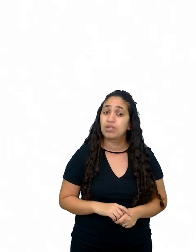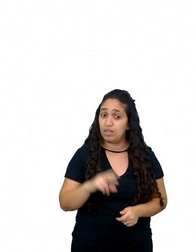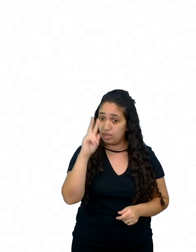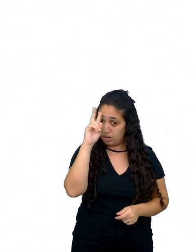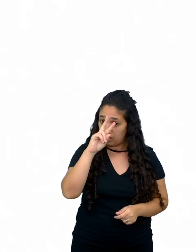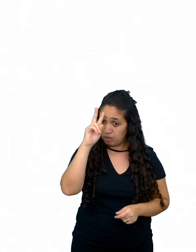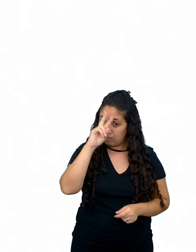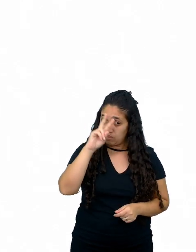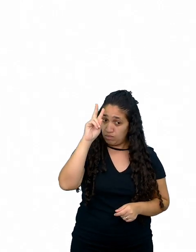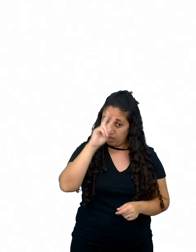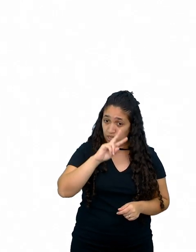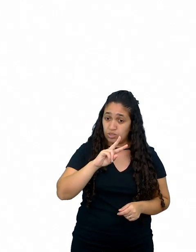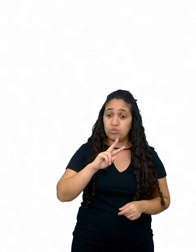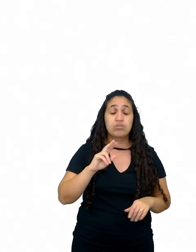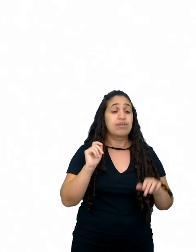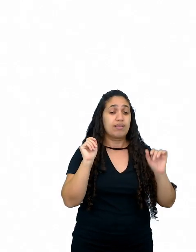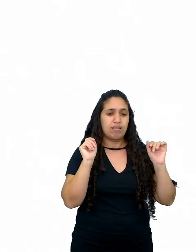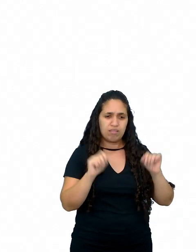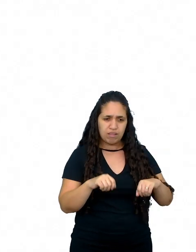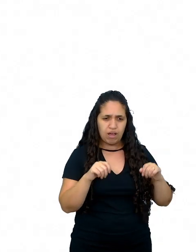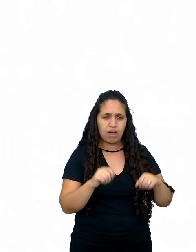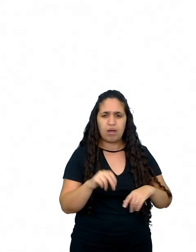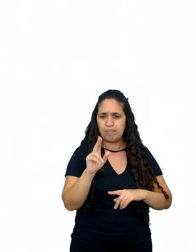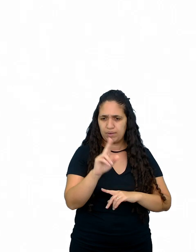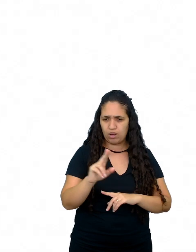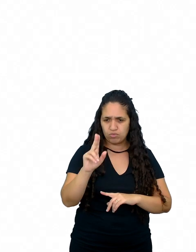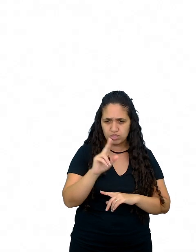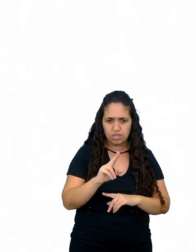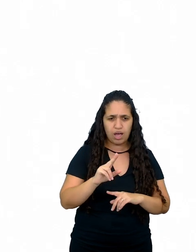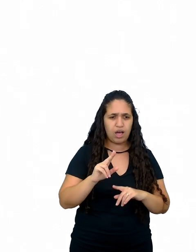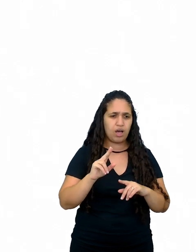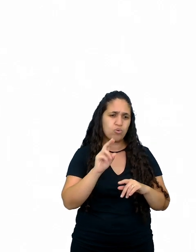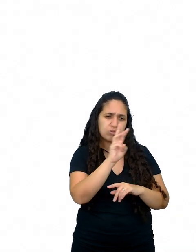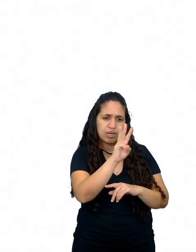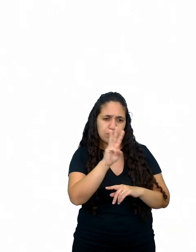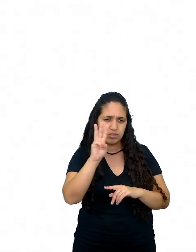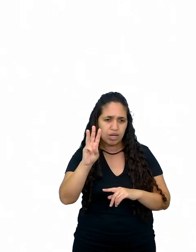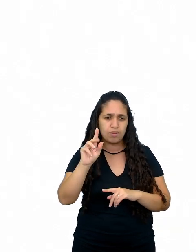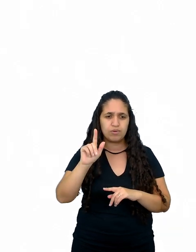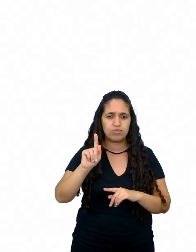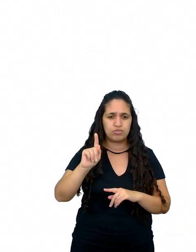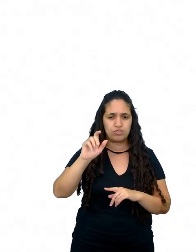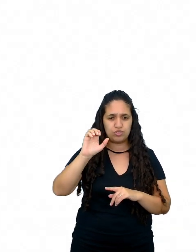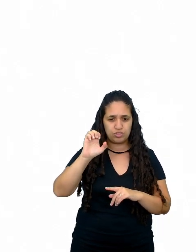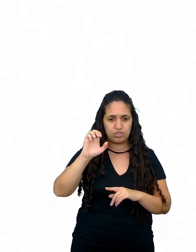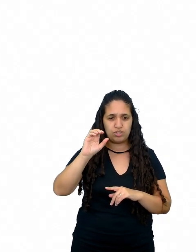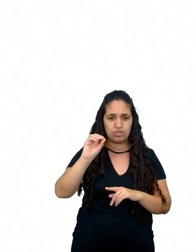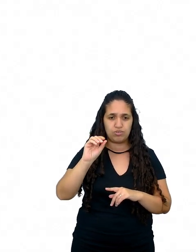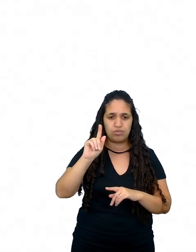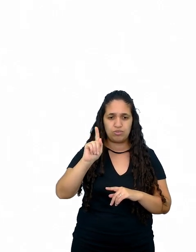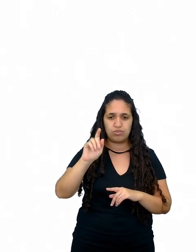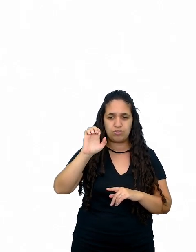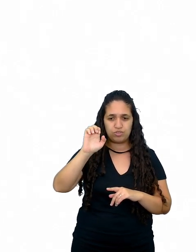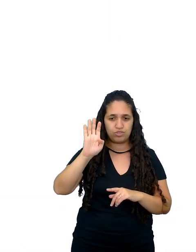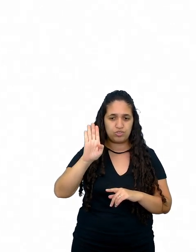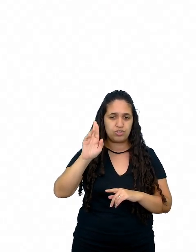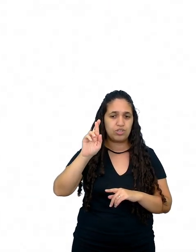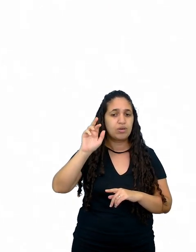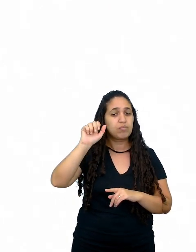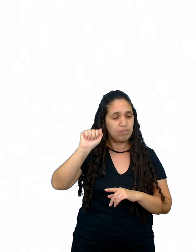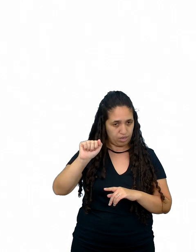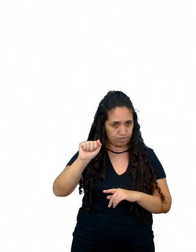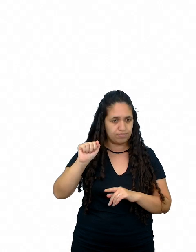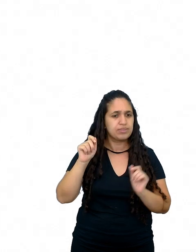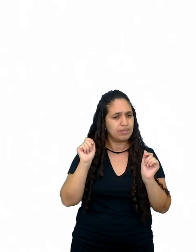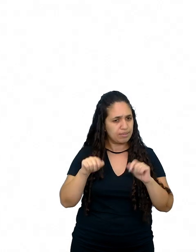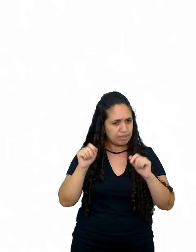Lembrando também, gente, que dá para usar GeoGebra. Se não tem GeoGebra, não consigo, não. Na minha escola não tem computador